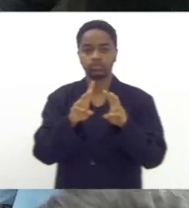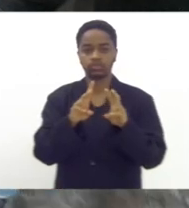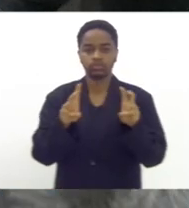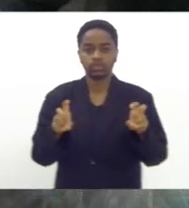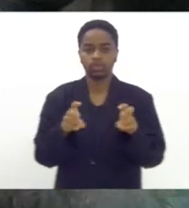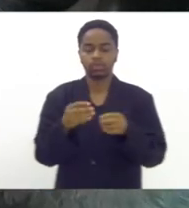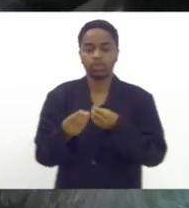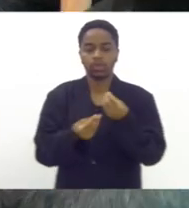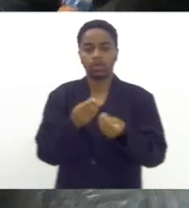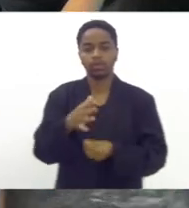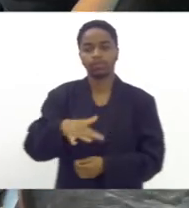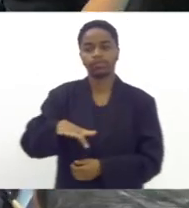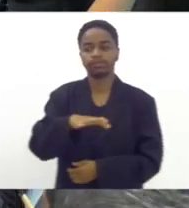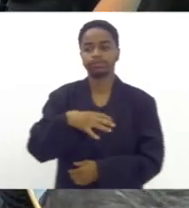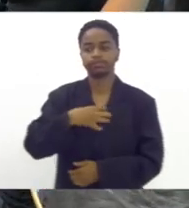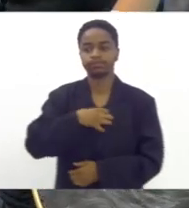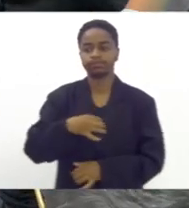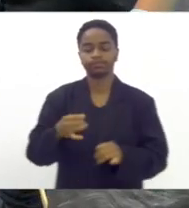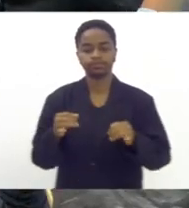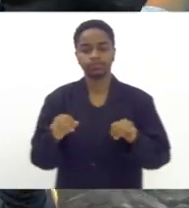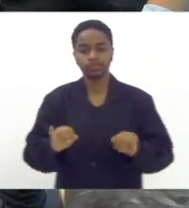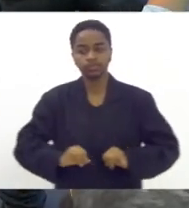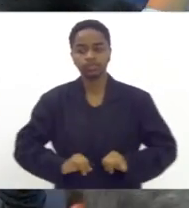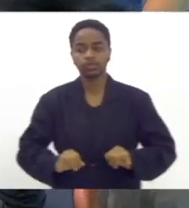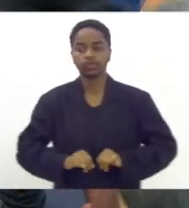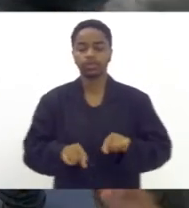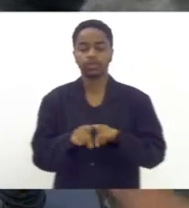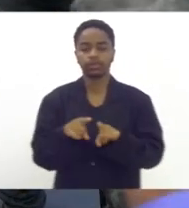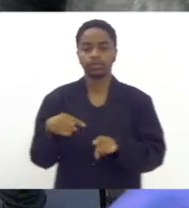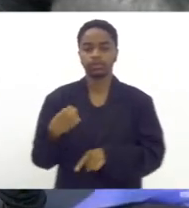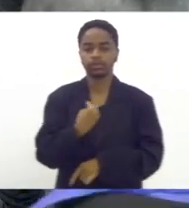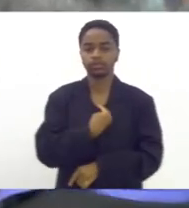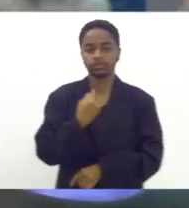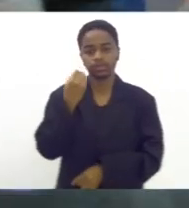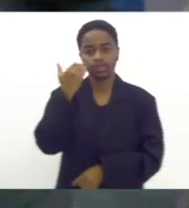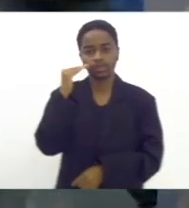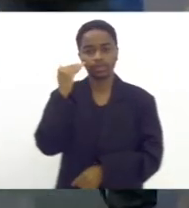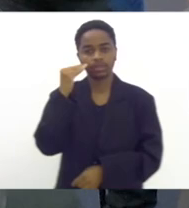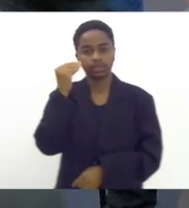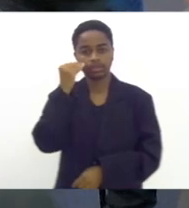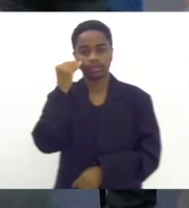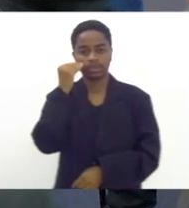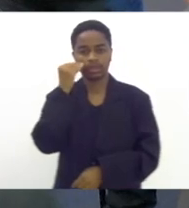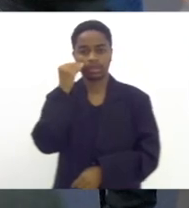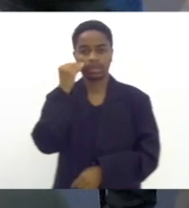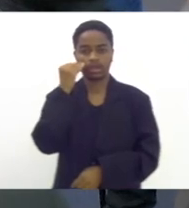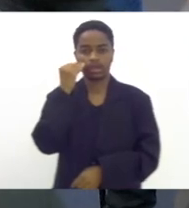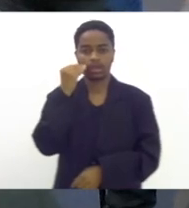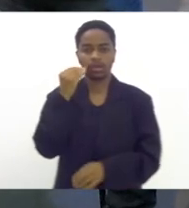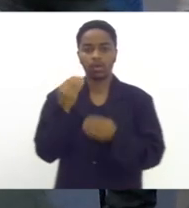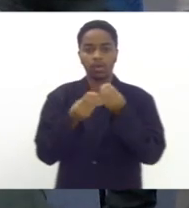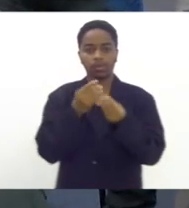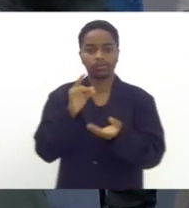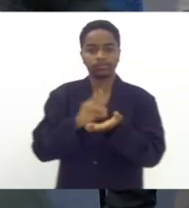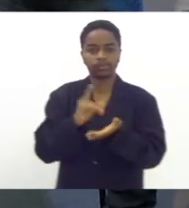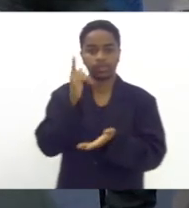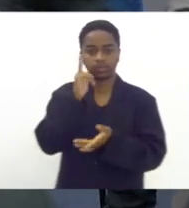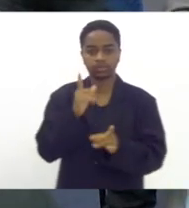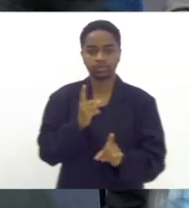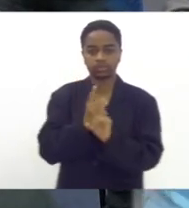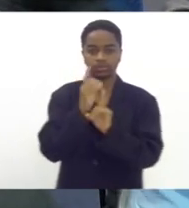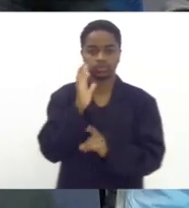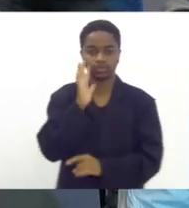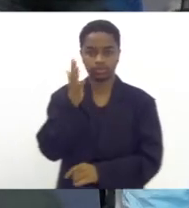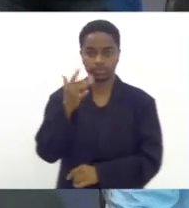Entrar nesta dinâmica para que a gente Entenda como Nós também somos capazes de buscar as soluções vamos passar um vídeo e